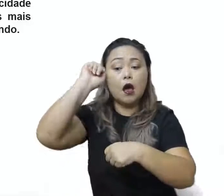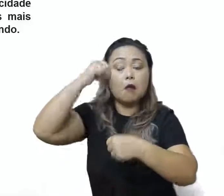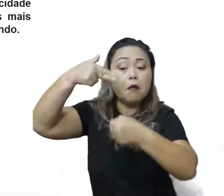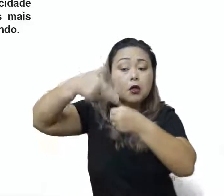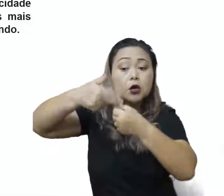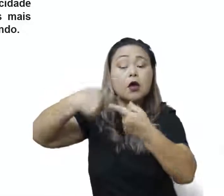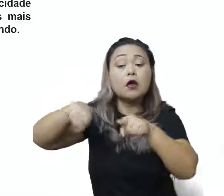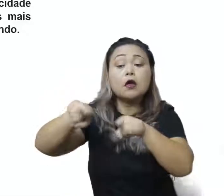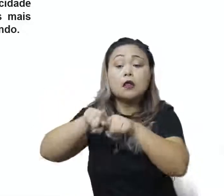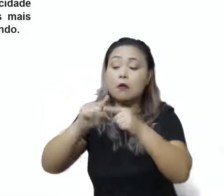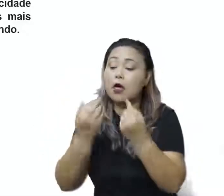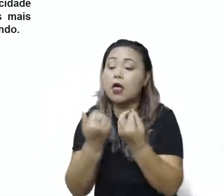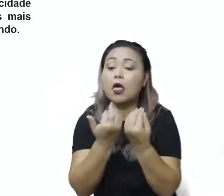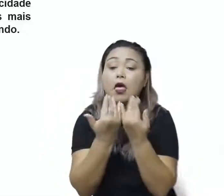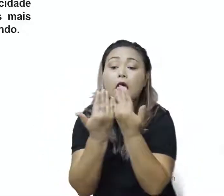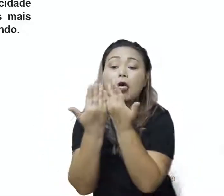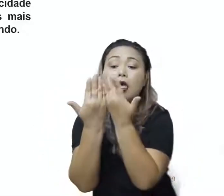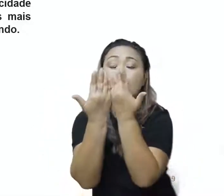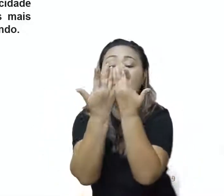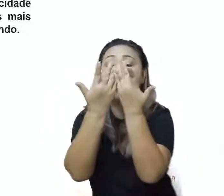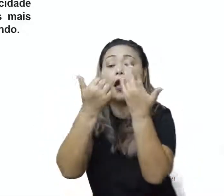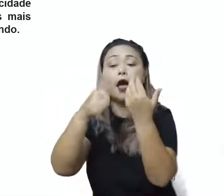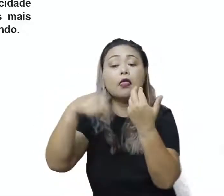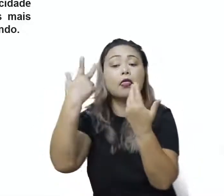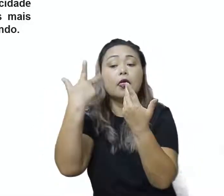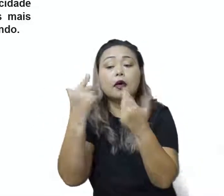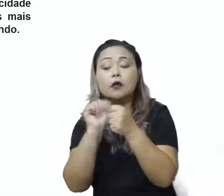natural, carvão mineral.